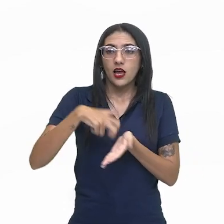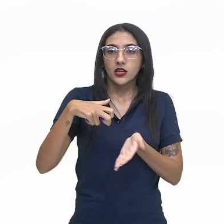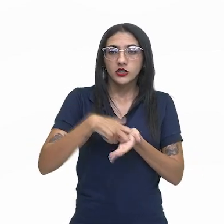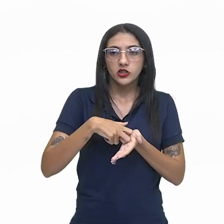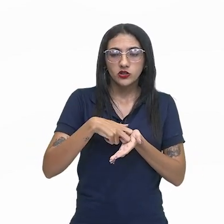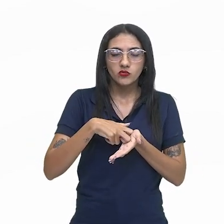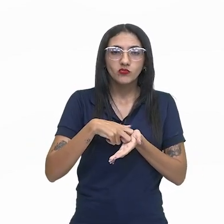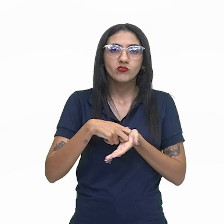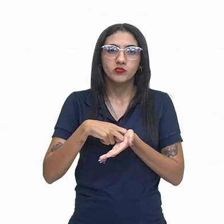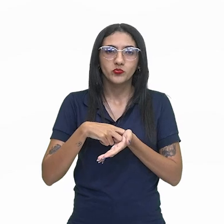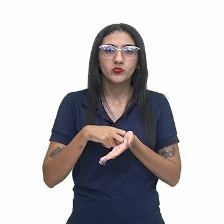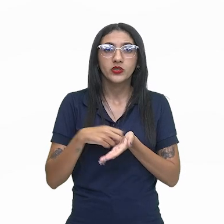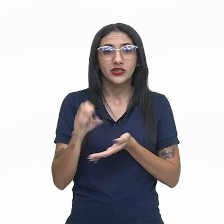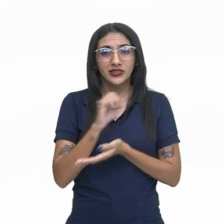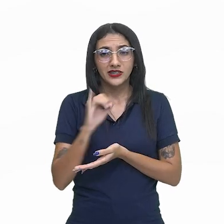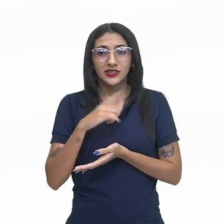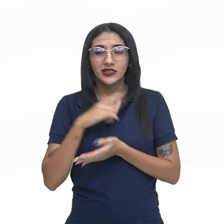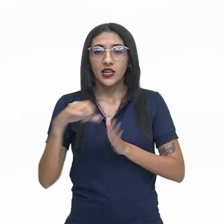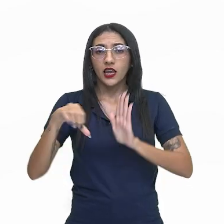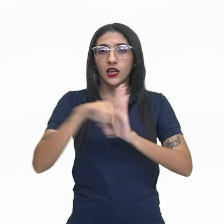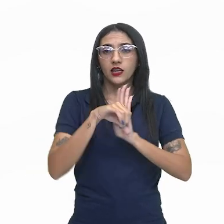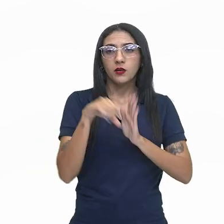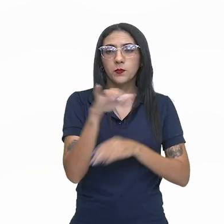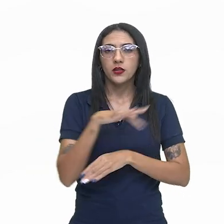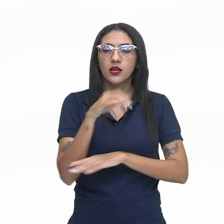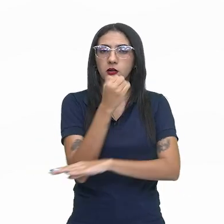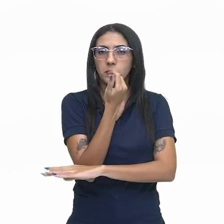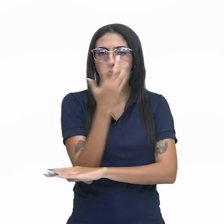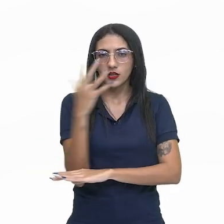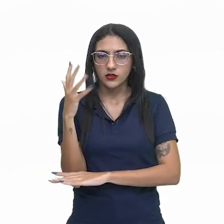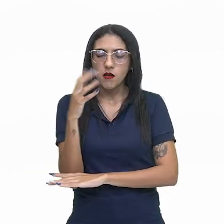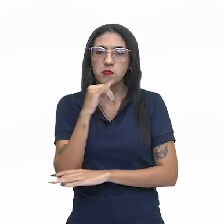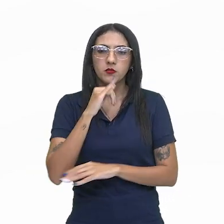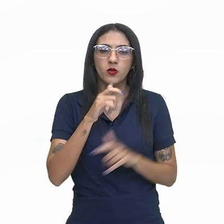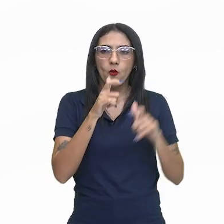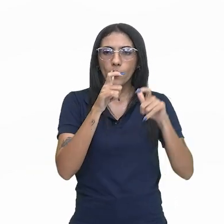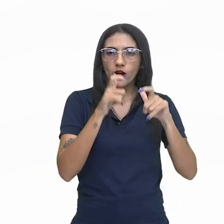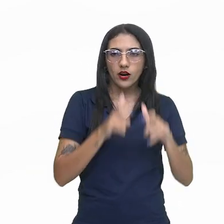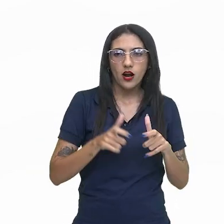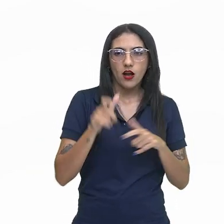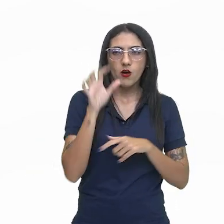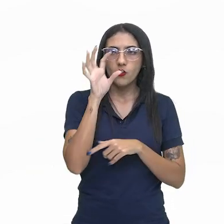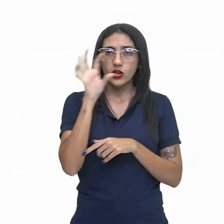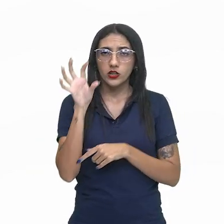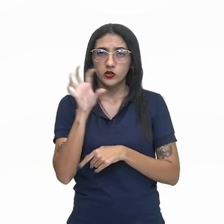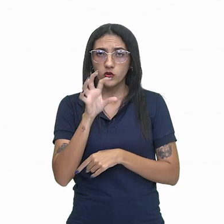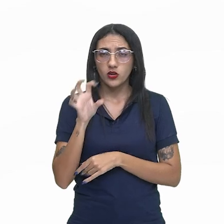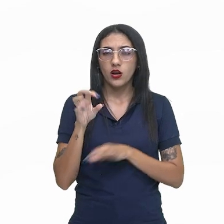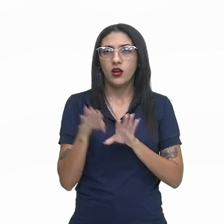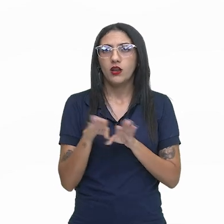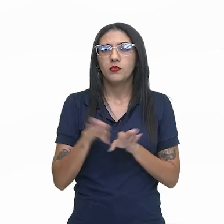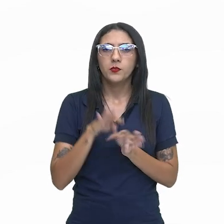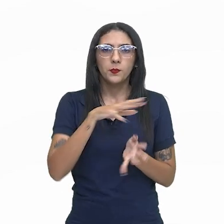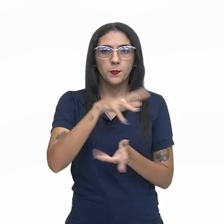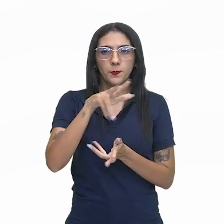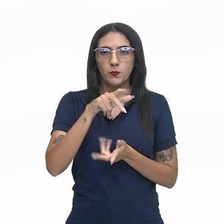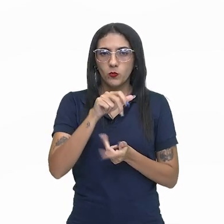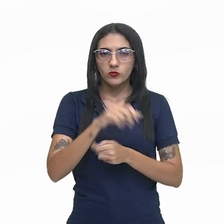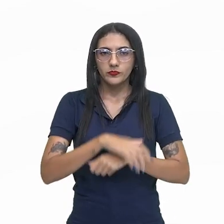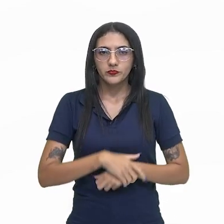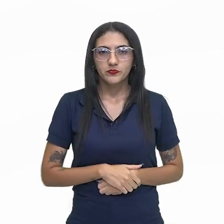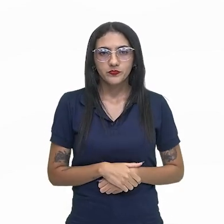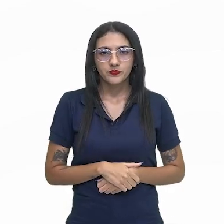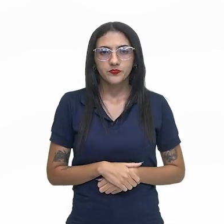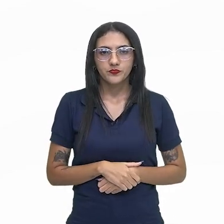crimes ambientais em todos os níveis, né? Local, regional e também mundial. Justiça